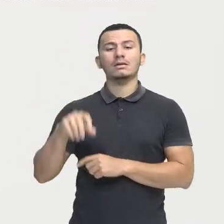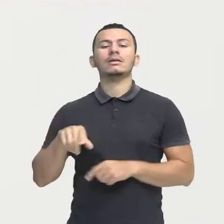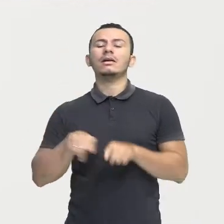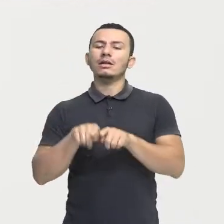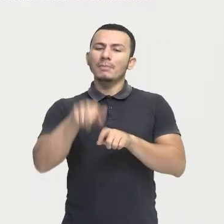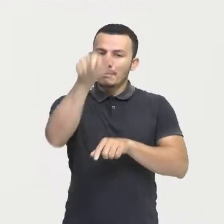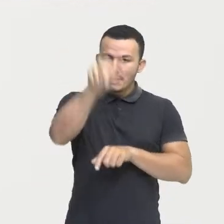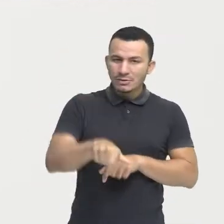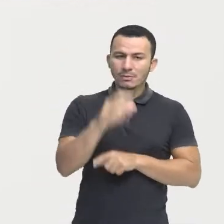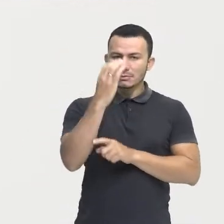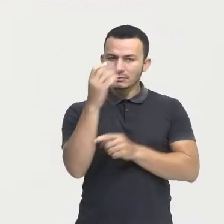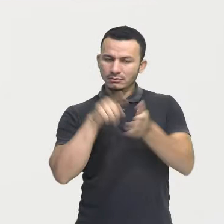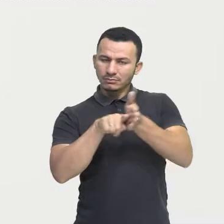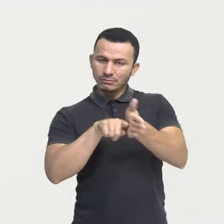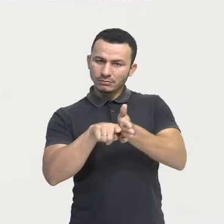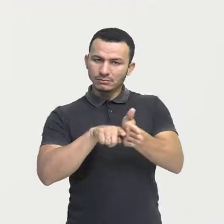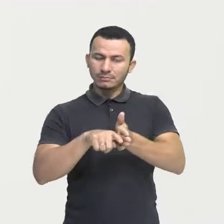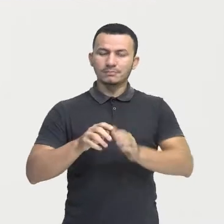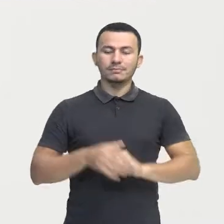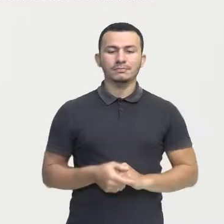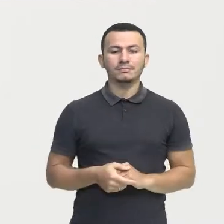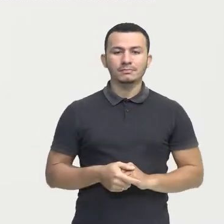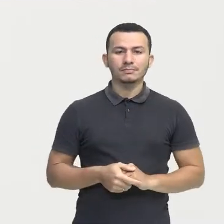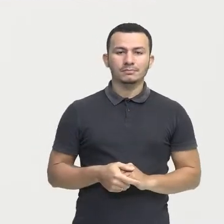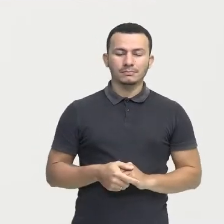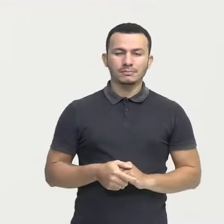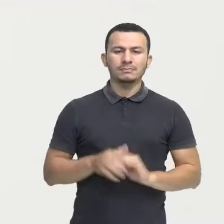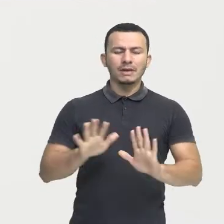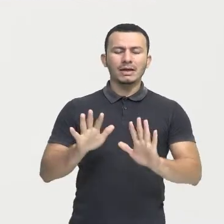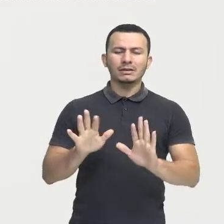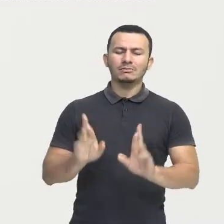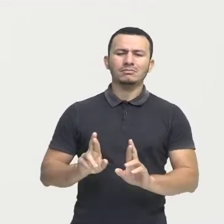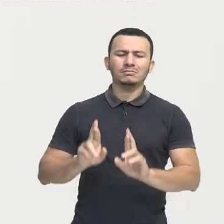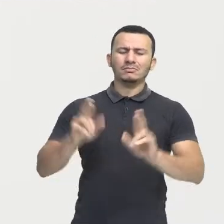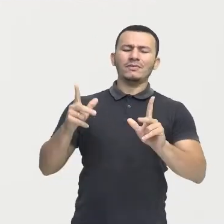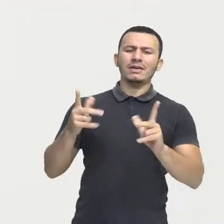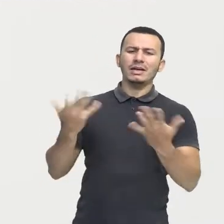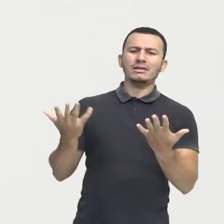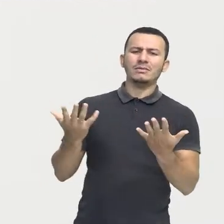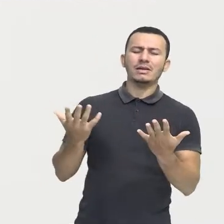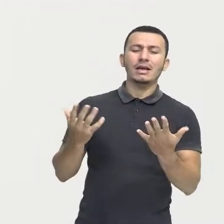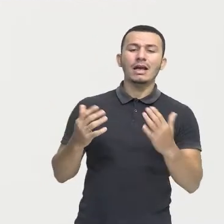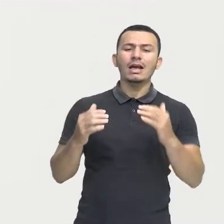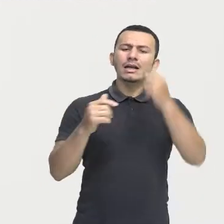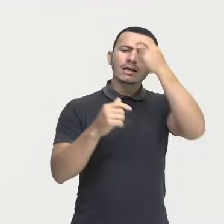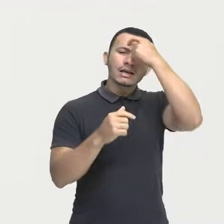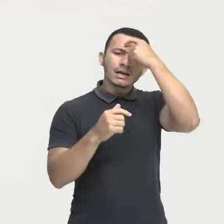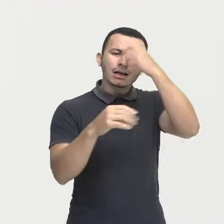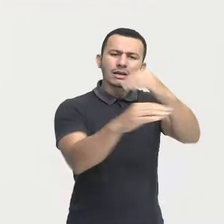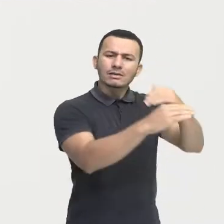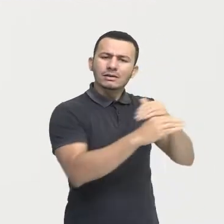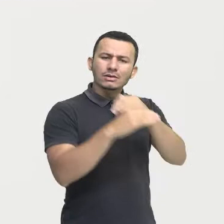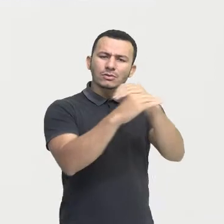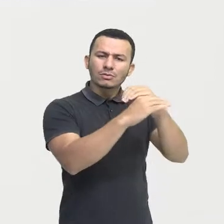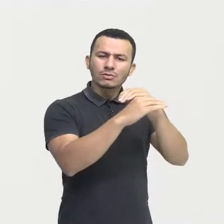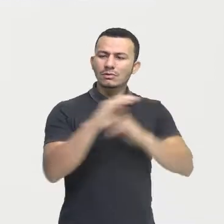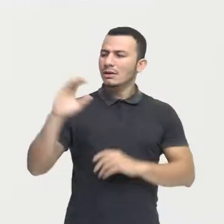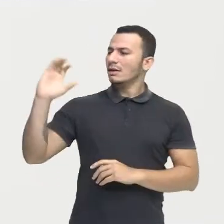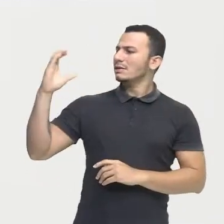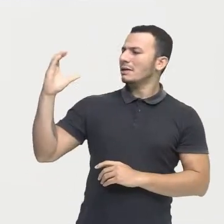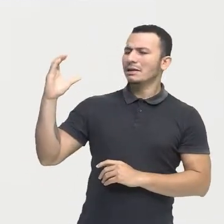de cientista. Mas qual é a diferença, né? O que é o senso comum? E o que é a